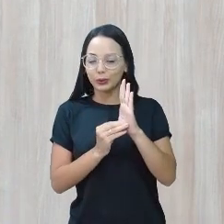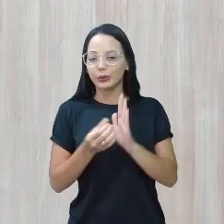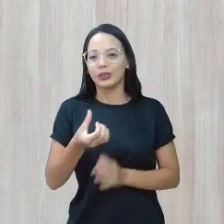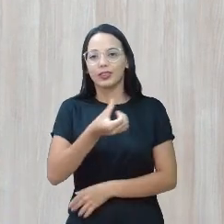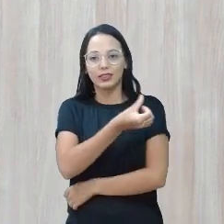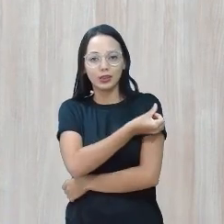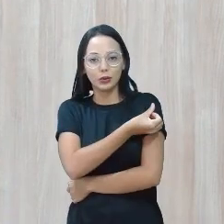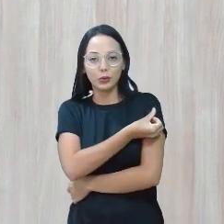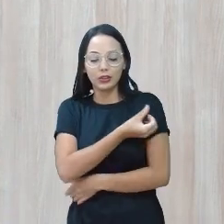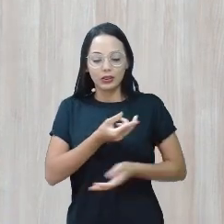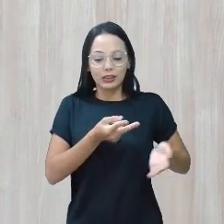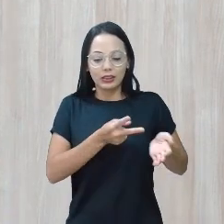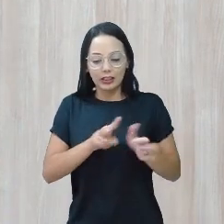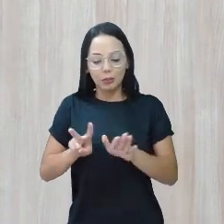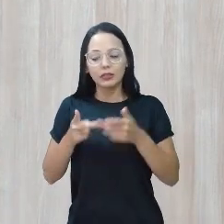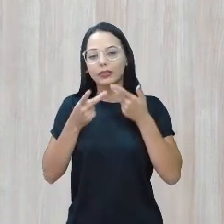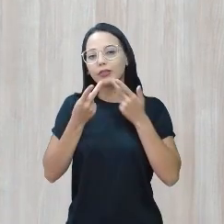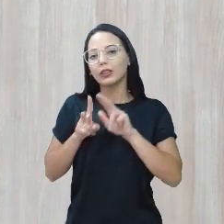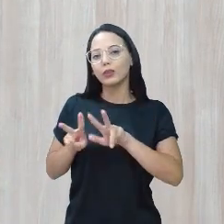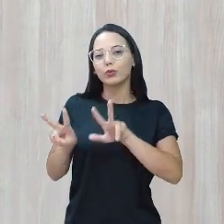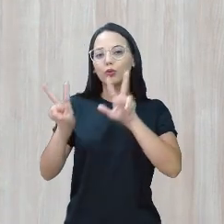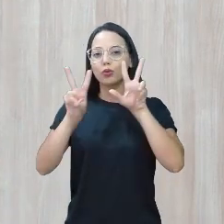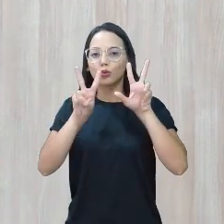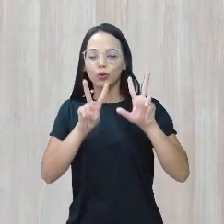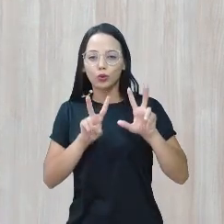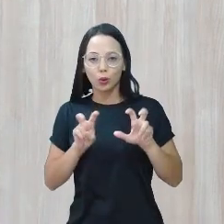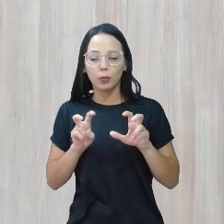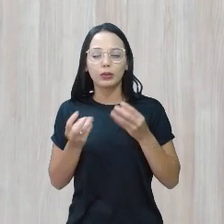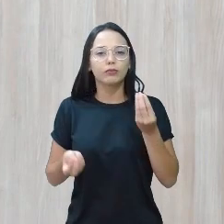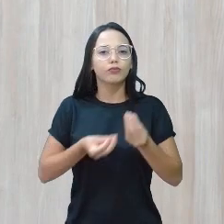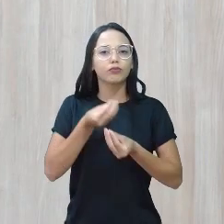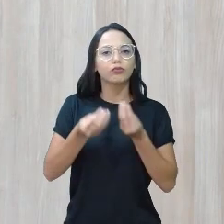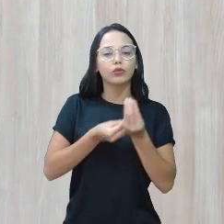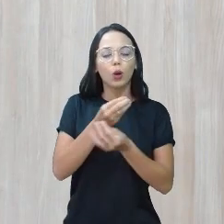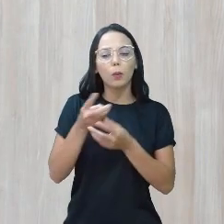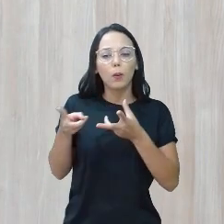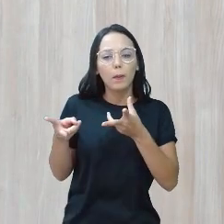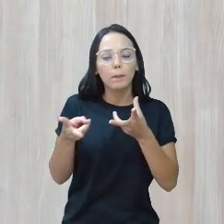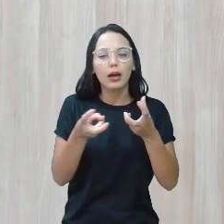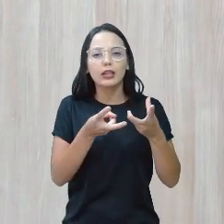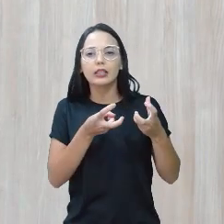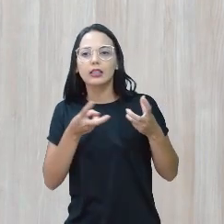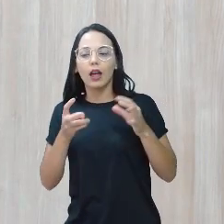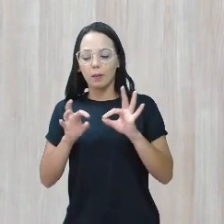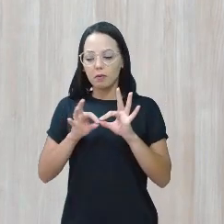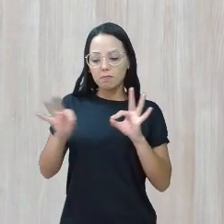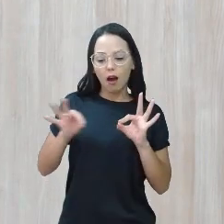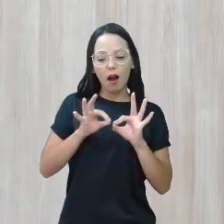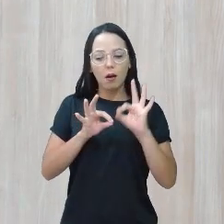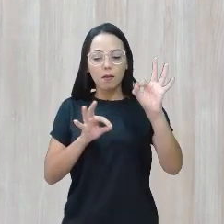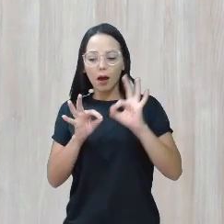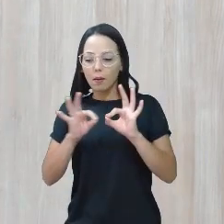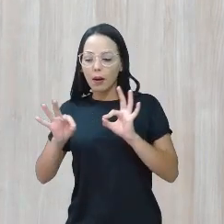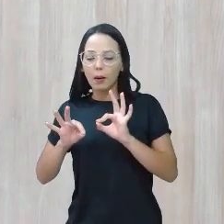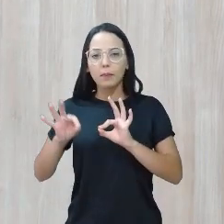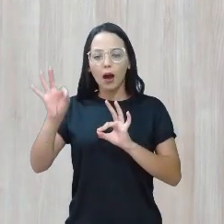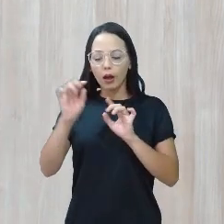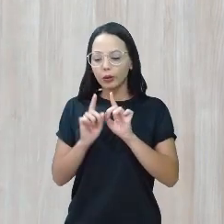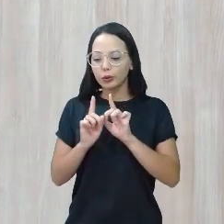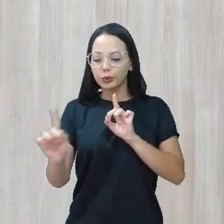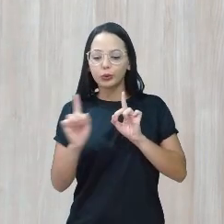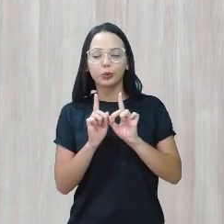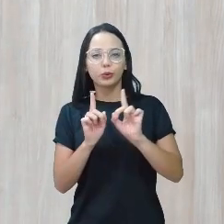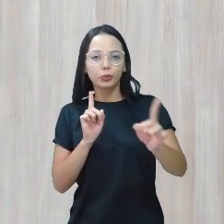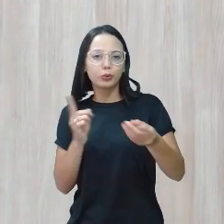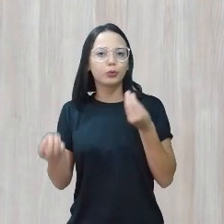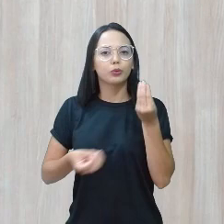sextos anos dessa semana. Falamos um pouquinho sobre como que a gente percebe os comprimentos, as distâncias,